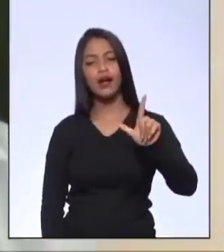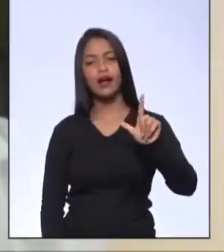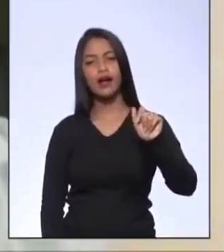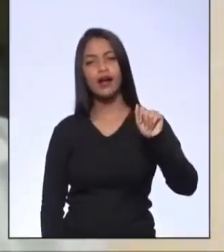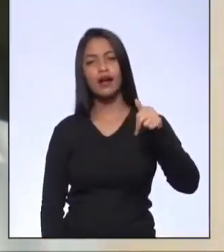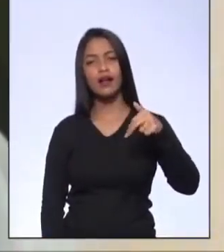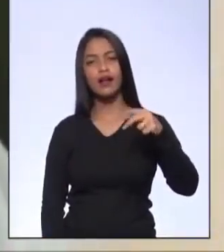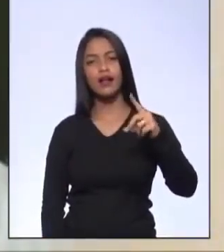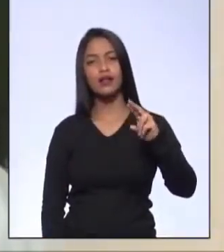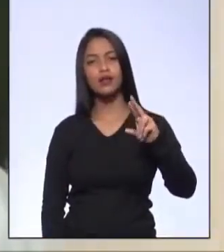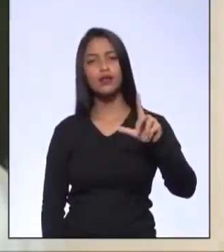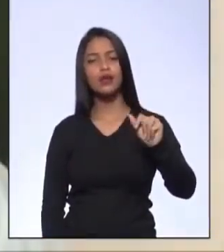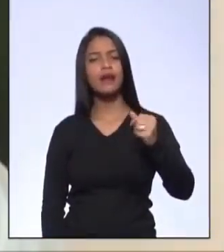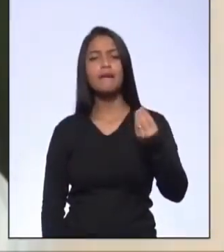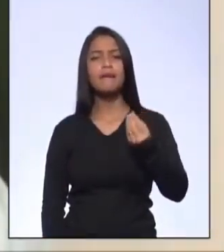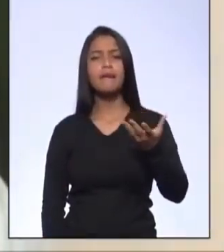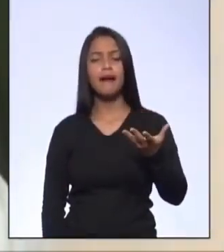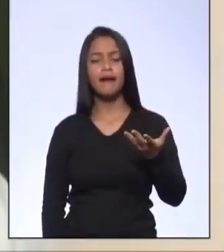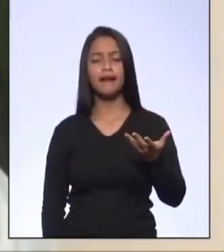ser responsável, gente,